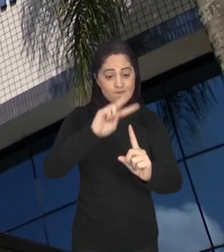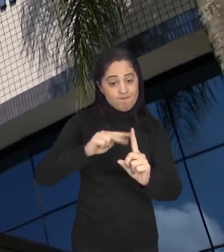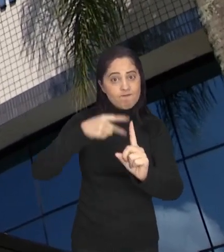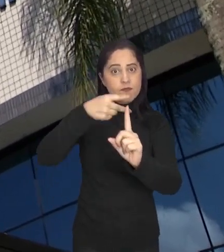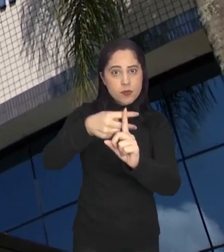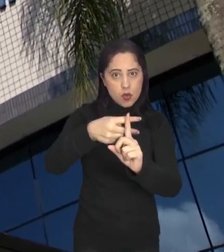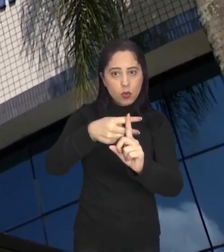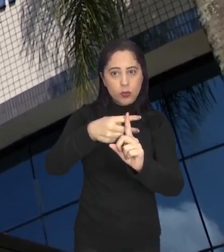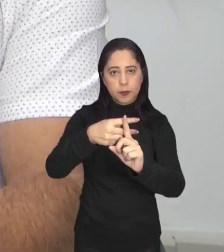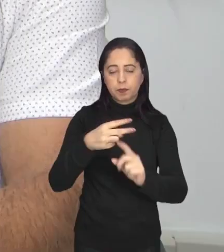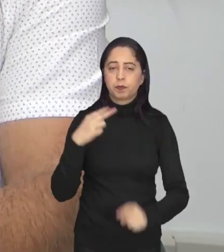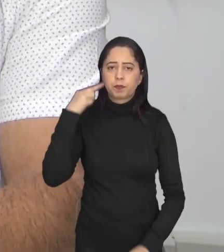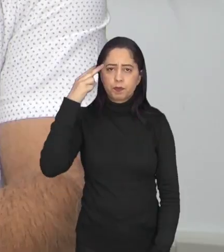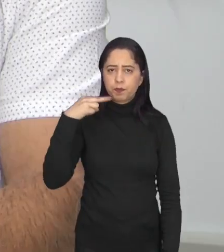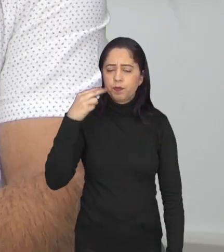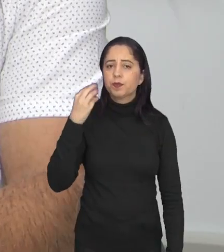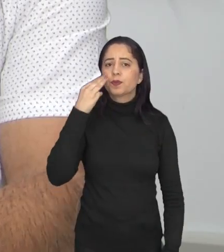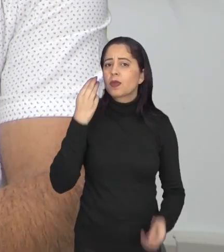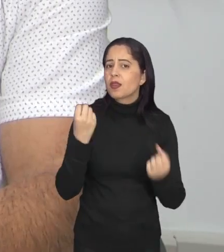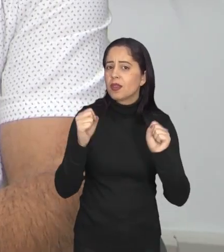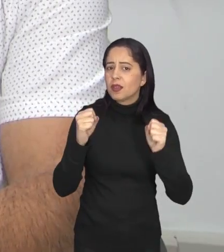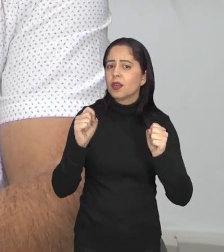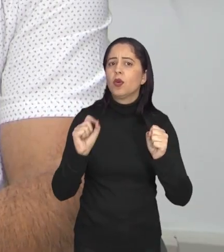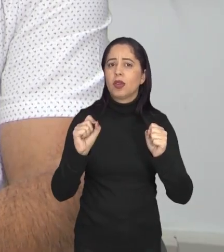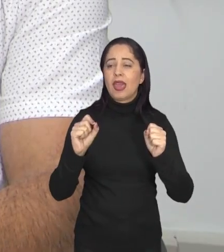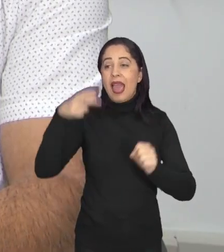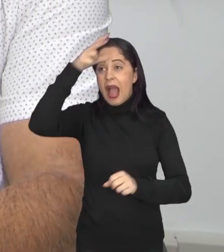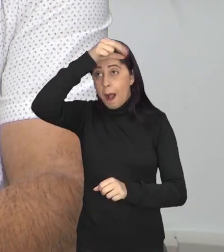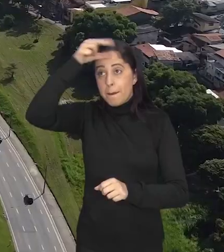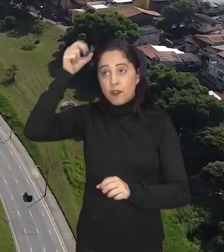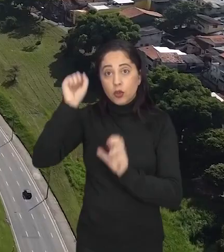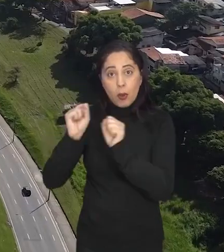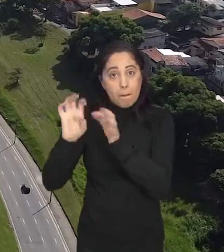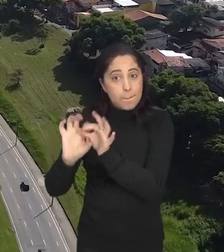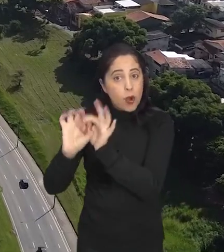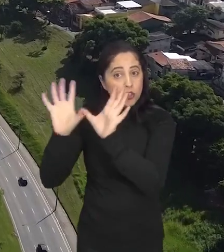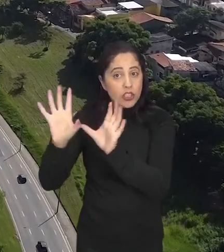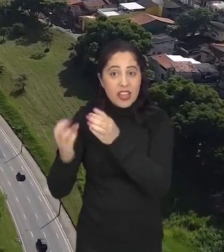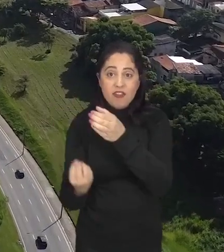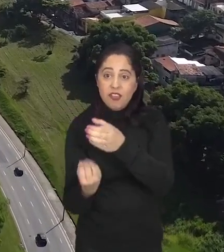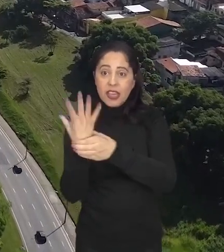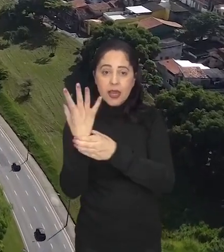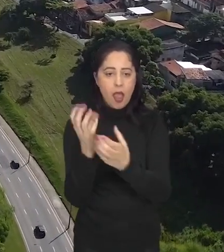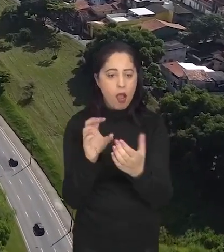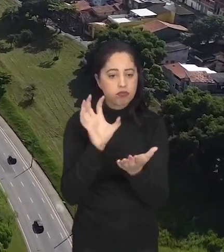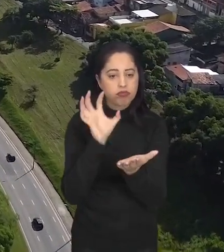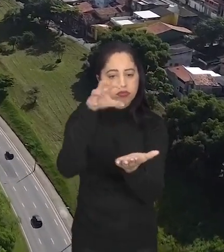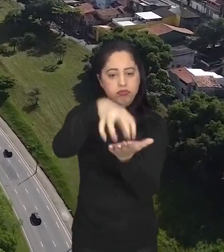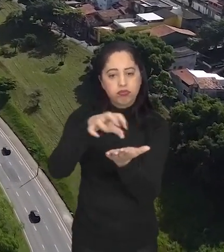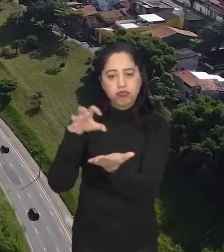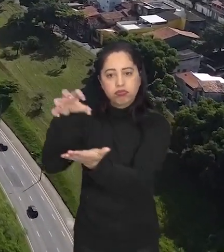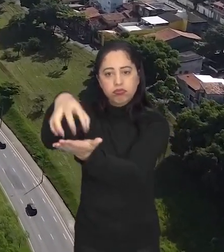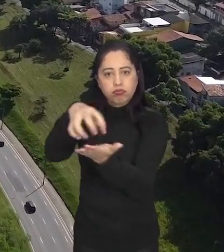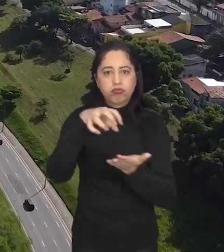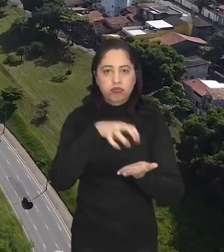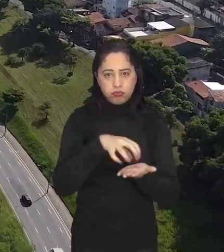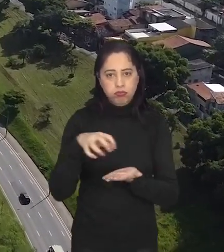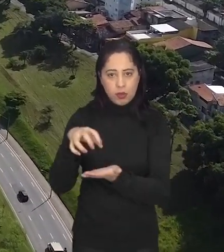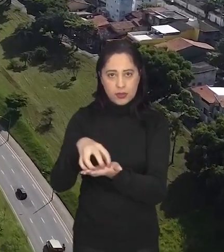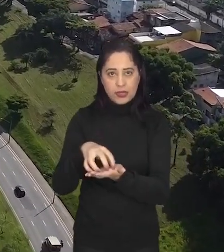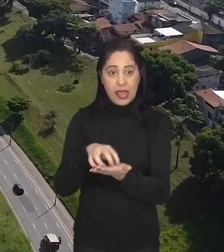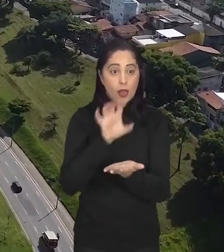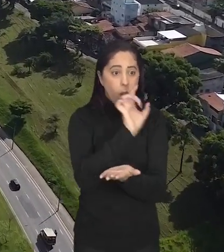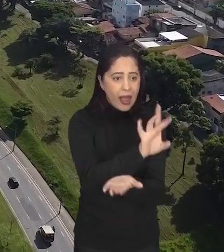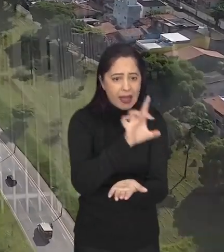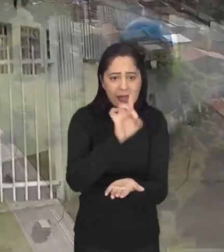alcance desse serviço. De autoria do vereador Marcão da Academia, a proposta autoriza o Poder Executivo a implantar unidades regionais